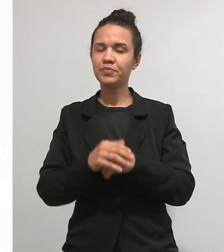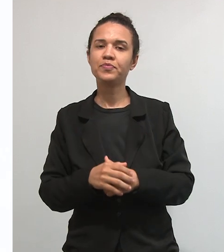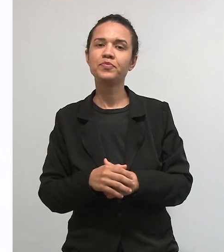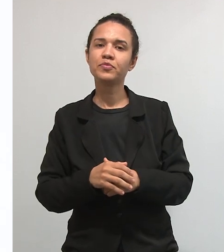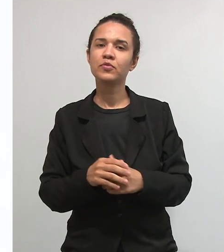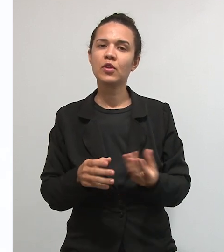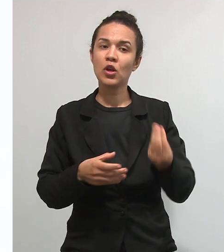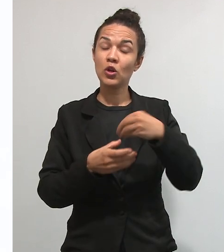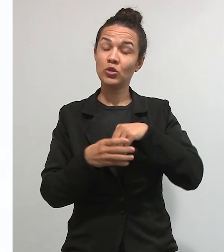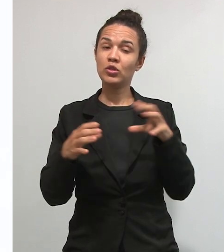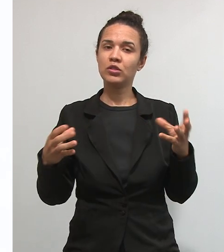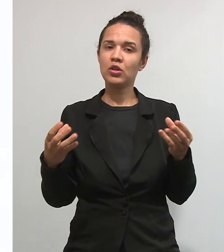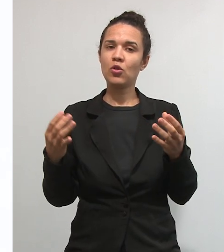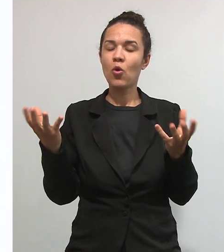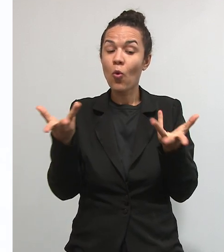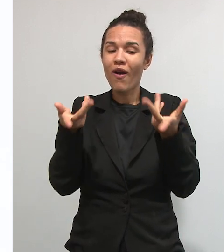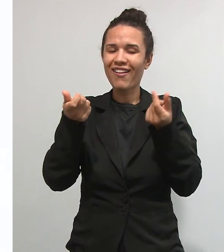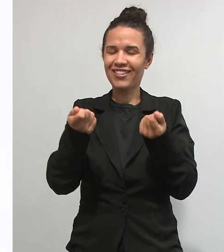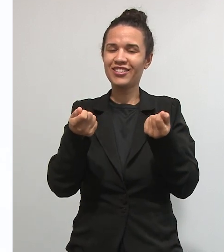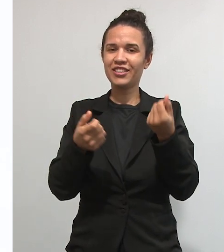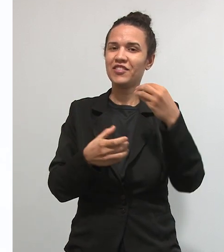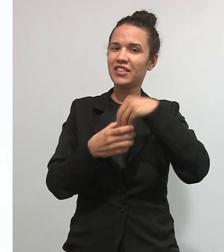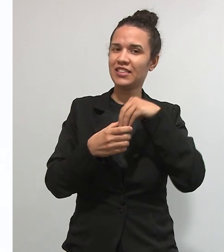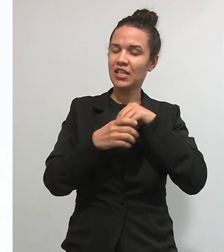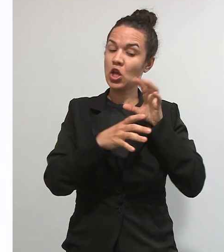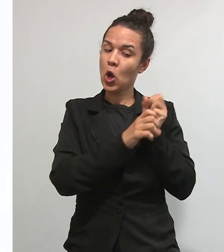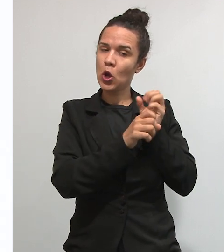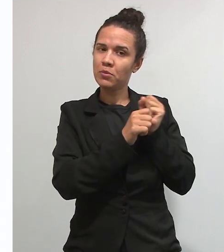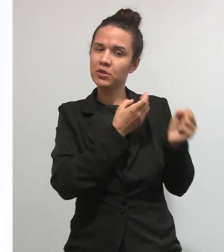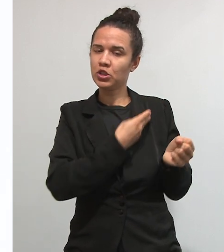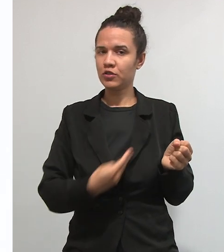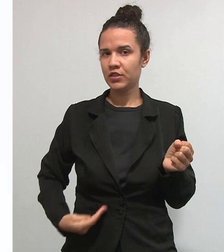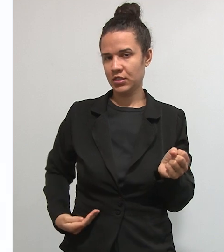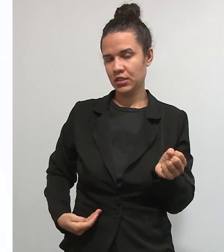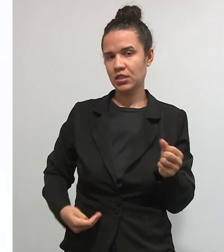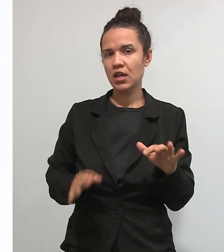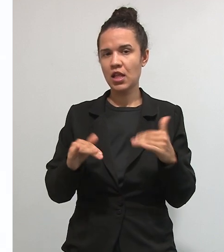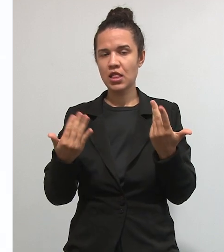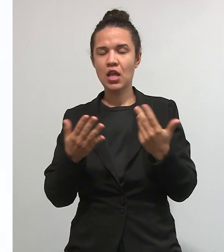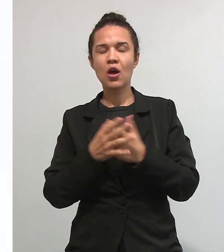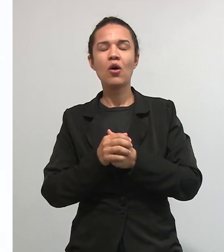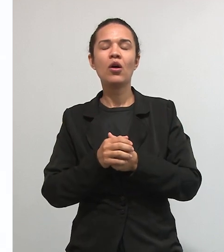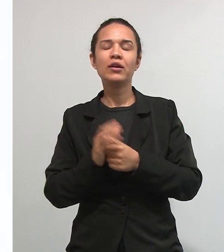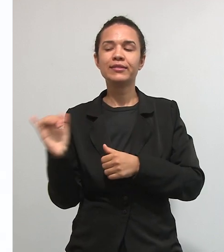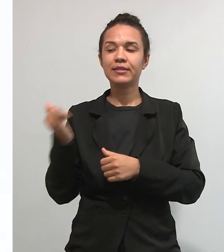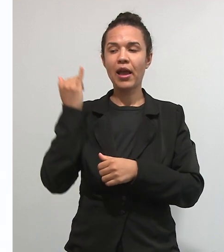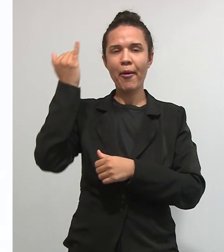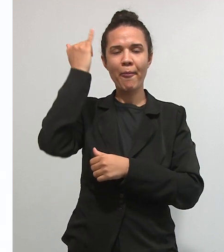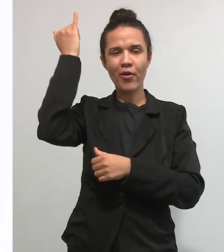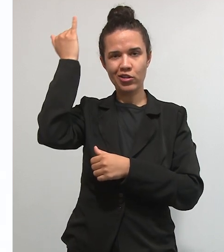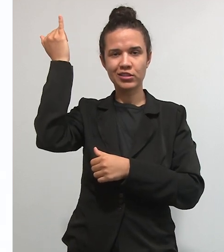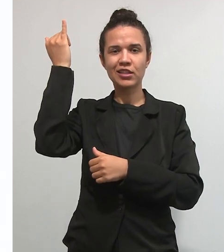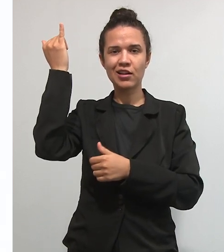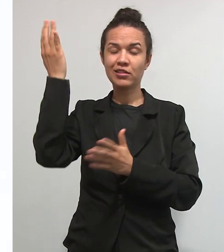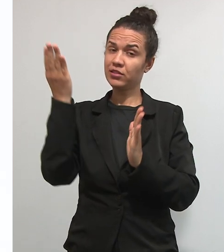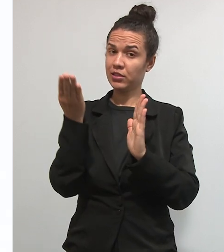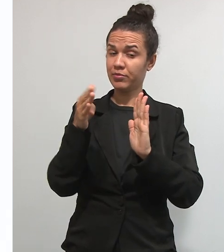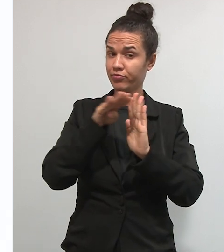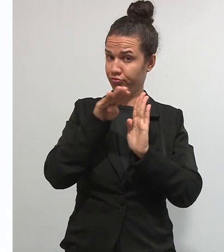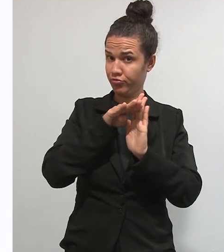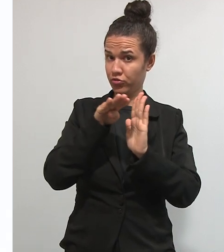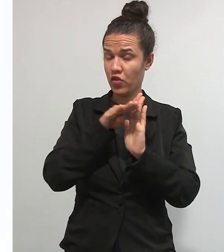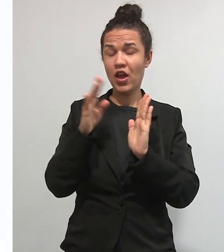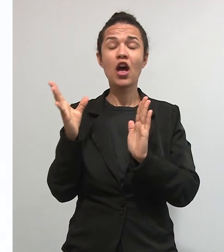na contabilidade pública. Então temos aqui, a princípio aqui da relevância, porque ele tem que